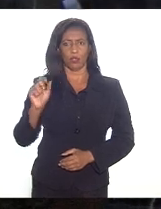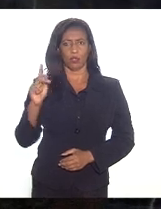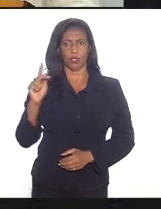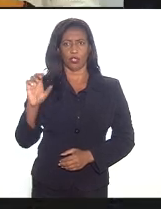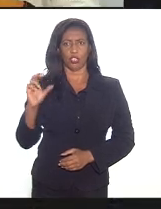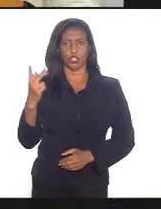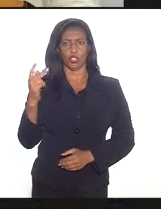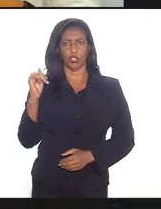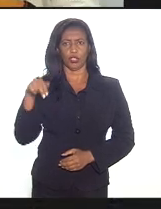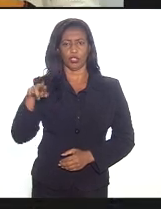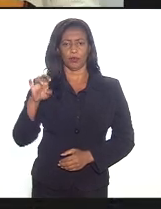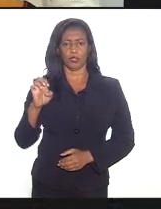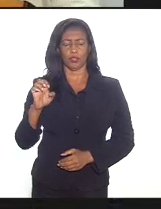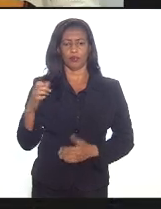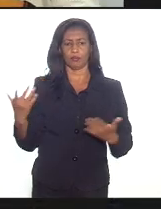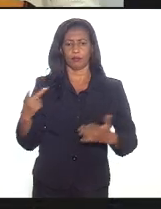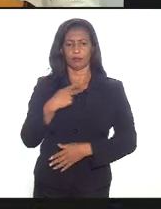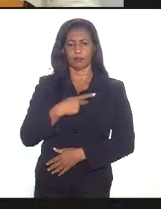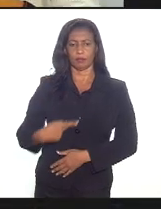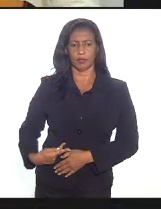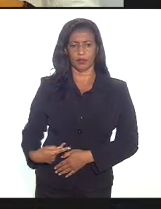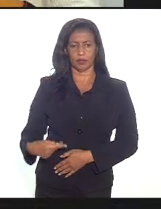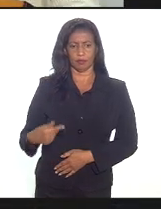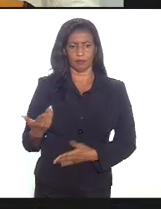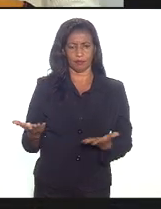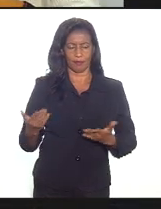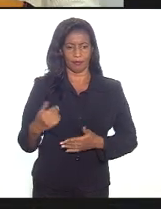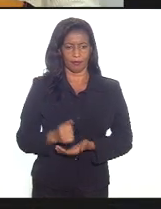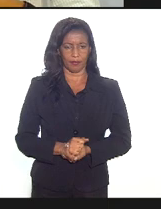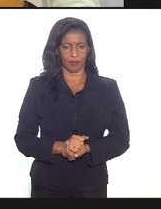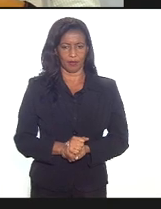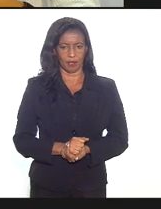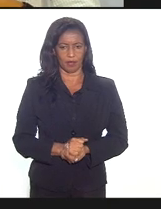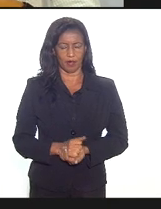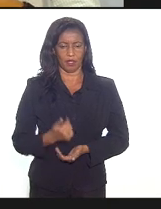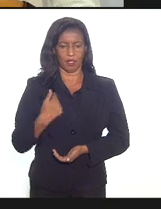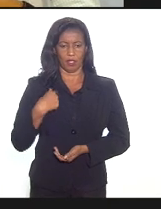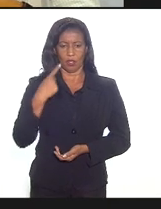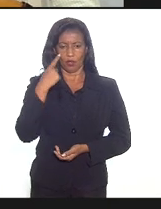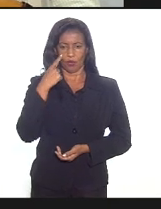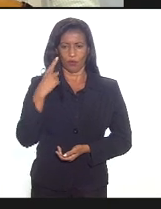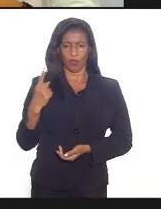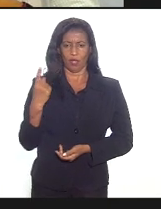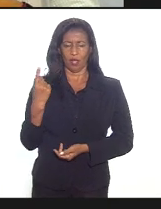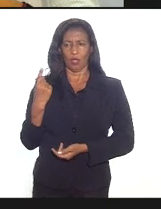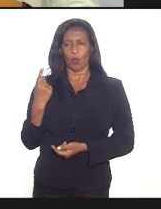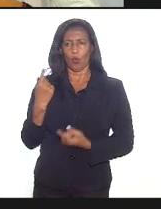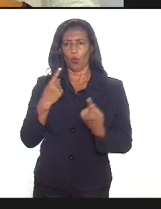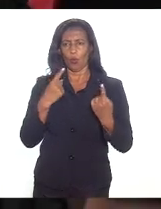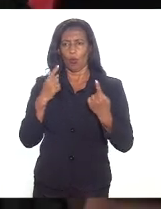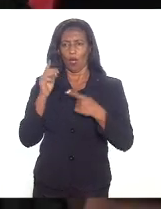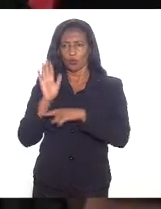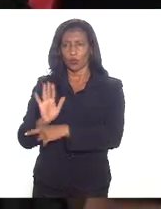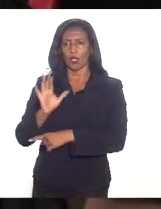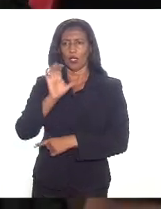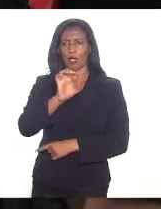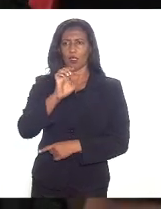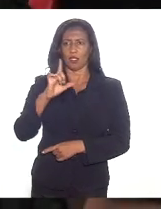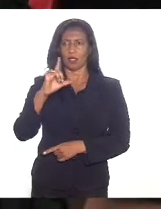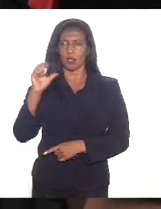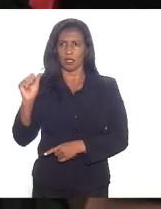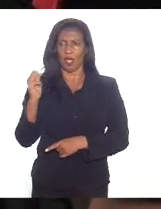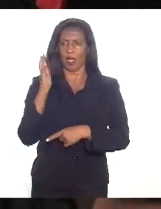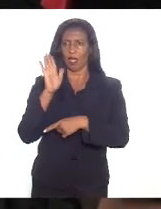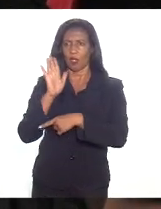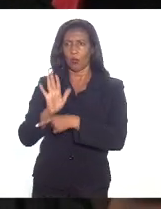não me omitindo, principalmente em defesa dos trabalhadores da SEDAI, em defesa do povo fluminense, em defesa da